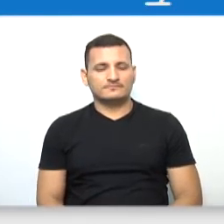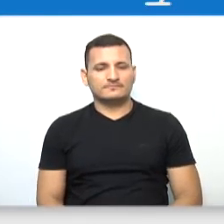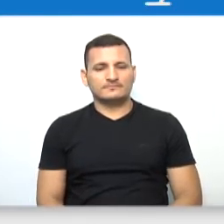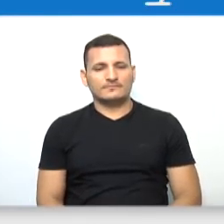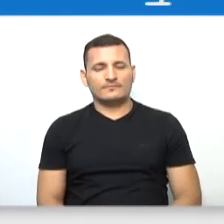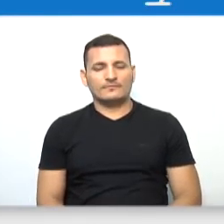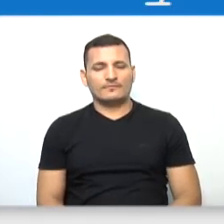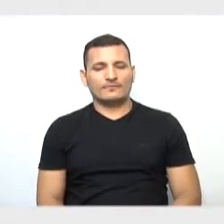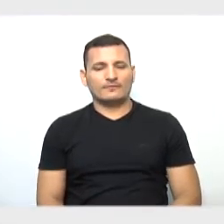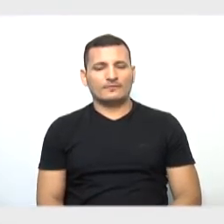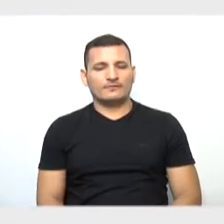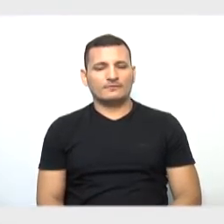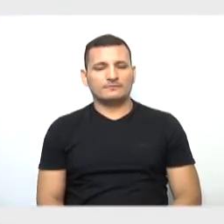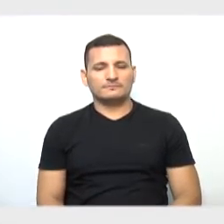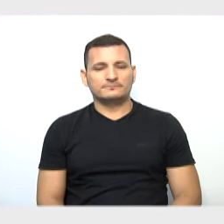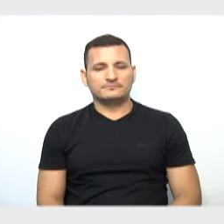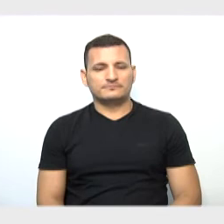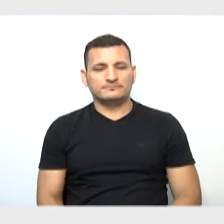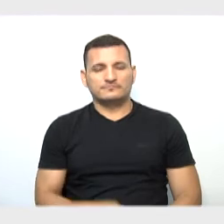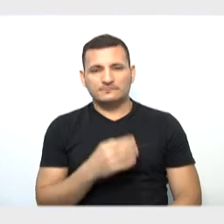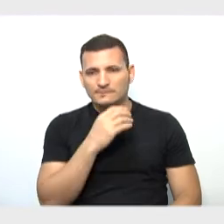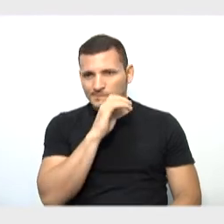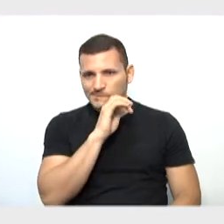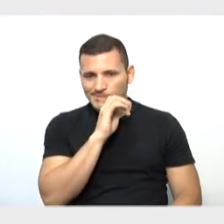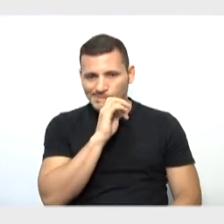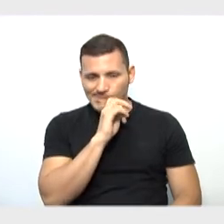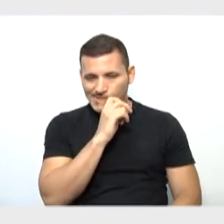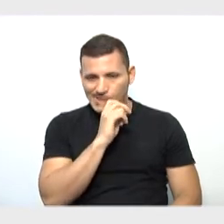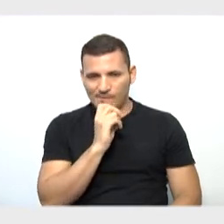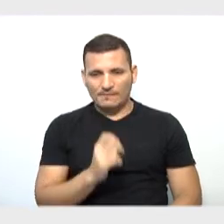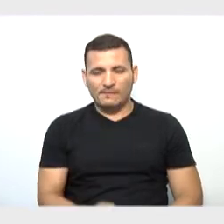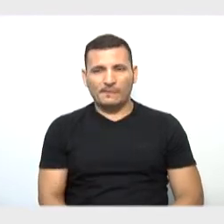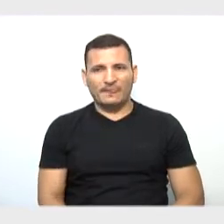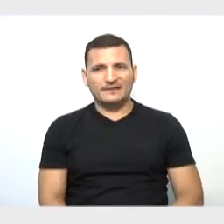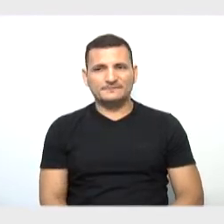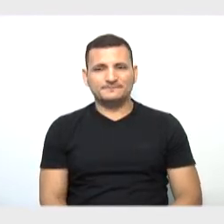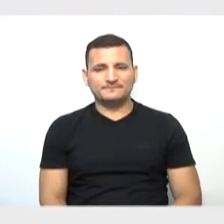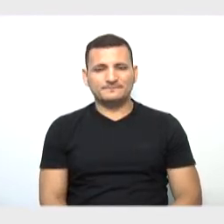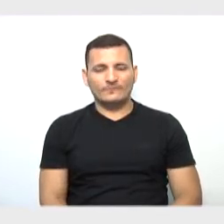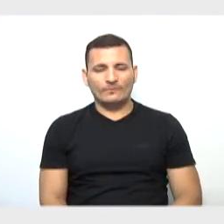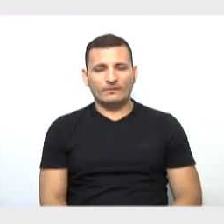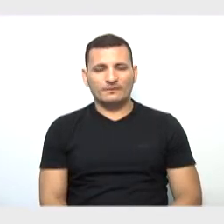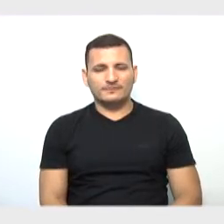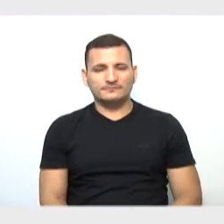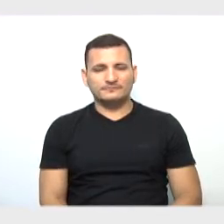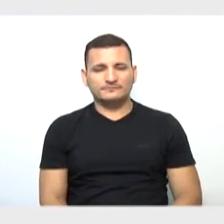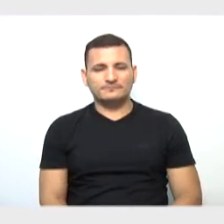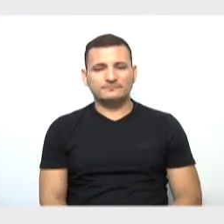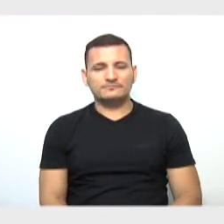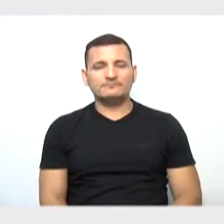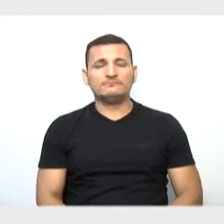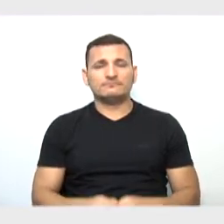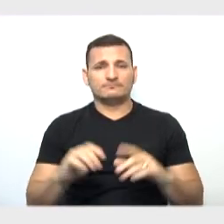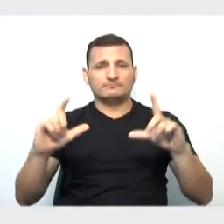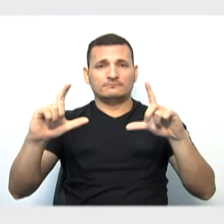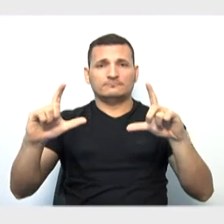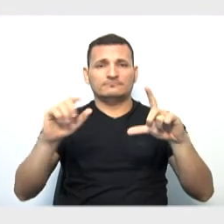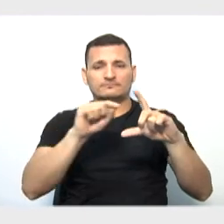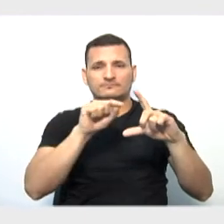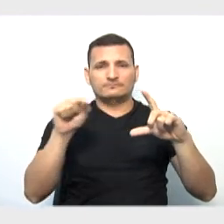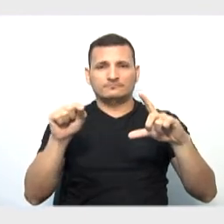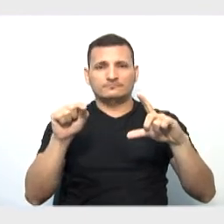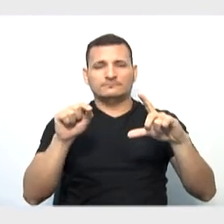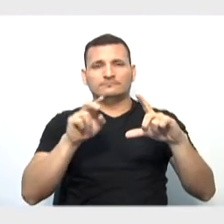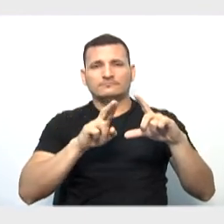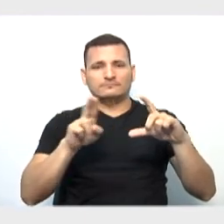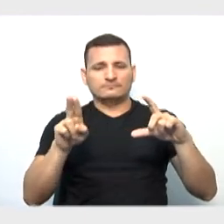vou me perder. Get element by ID. Dentro dos parênteses, eu vou